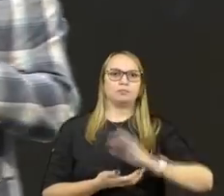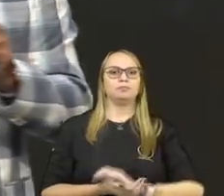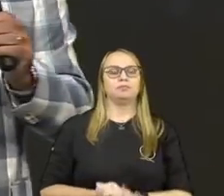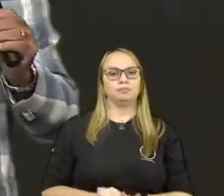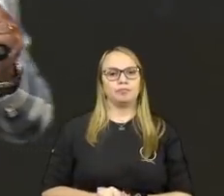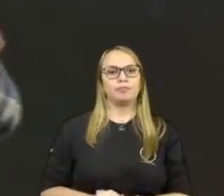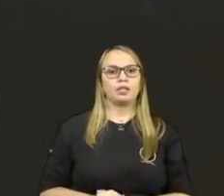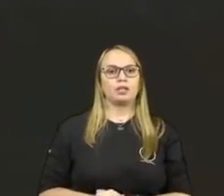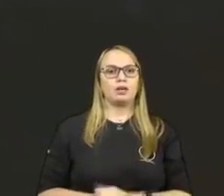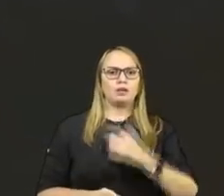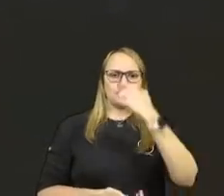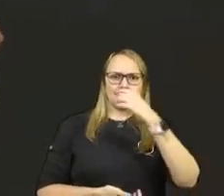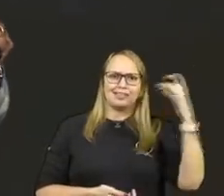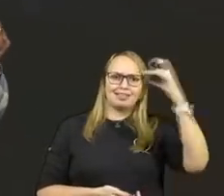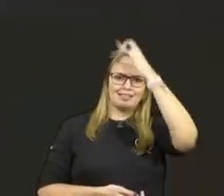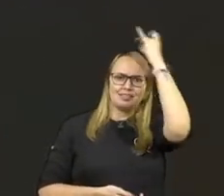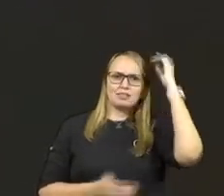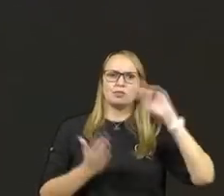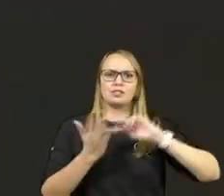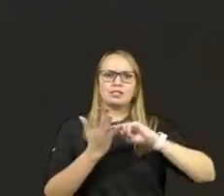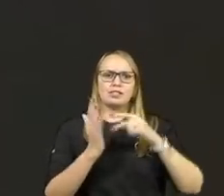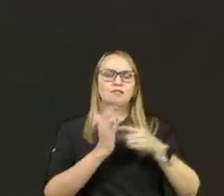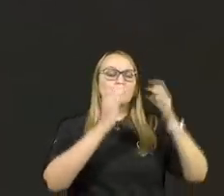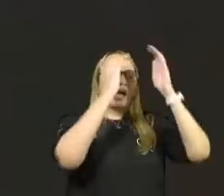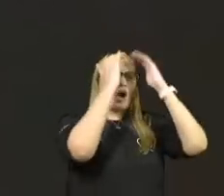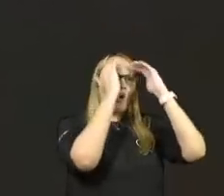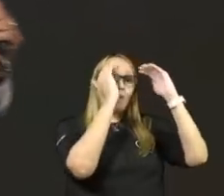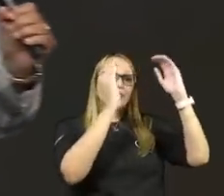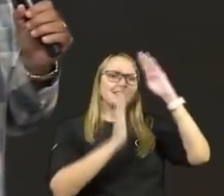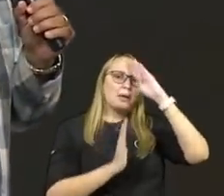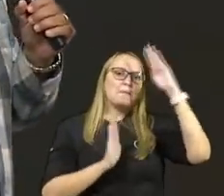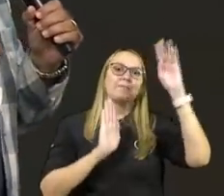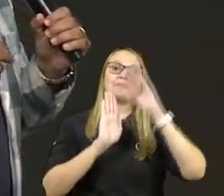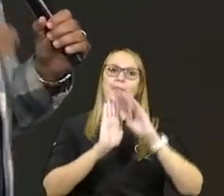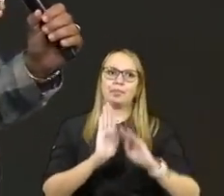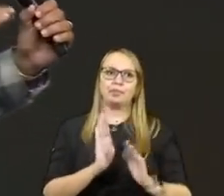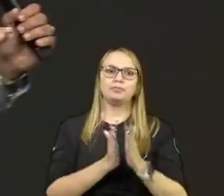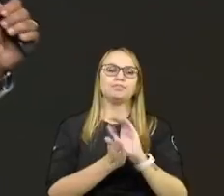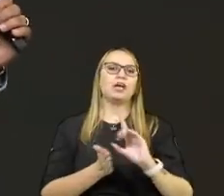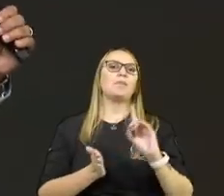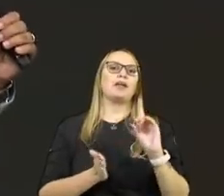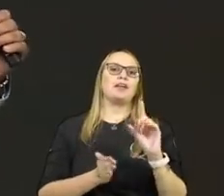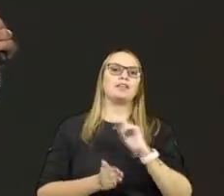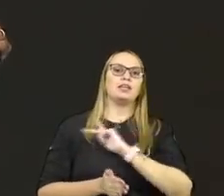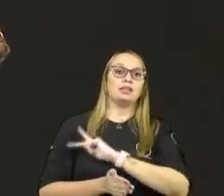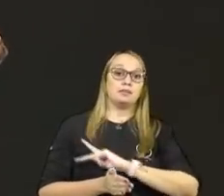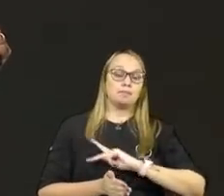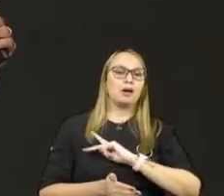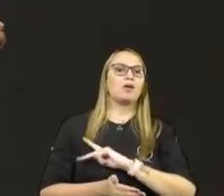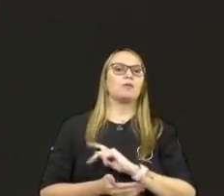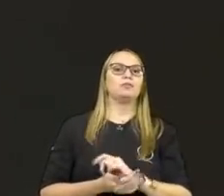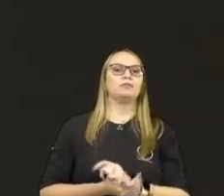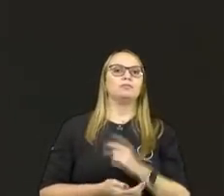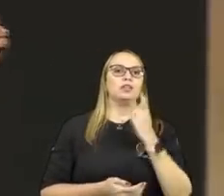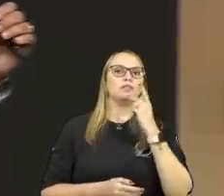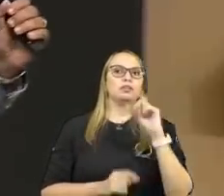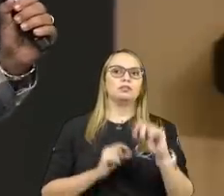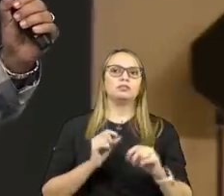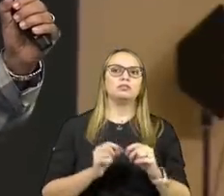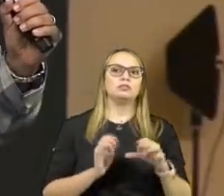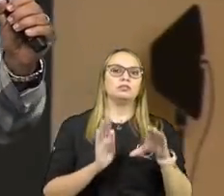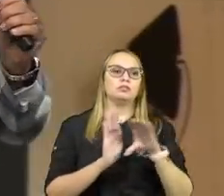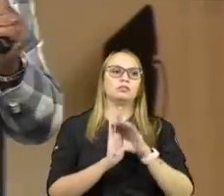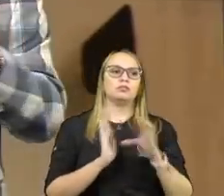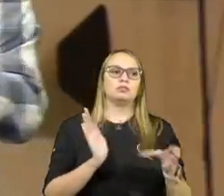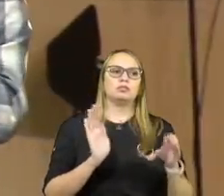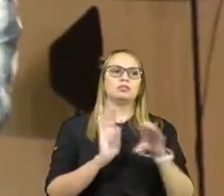O ser santo, então, significa obedecer princípios da palavra. E Paulo vai dizer em Colossenses, a